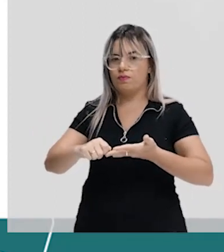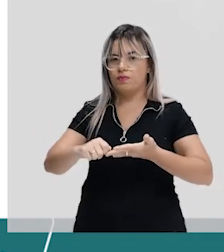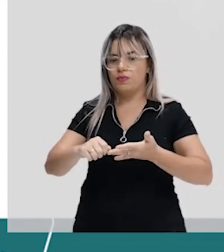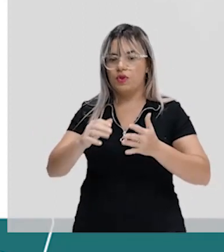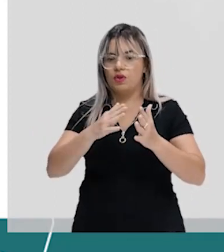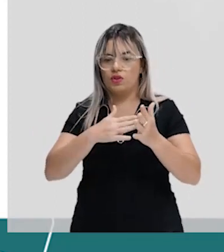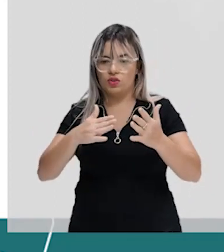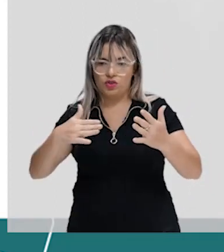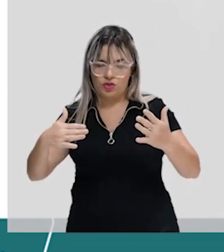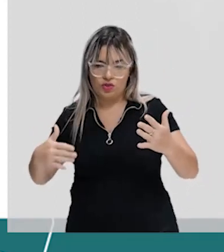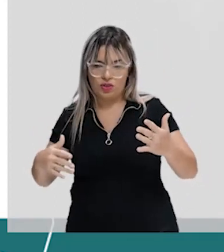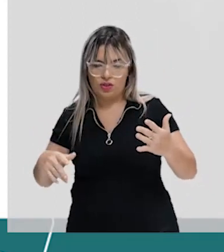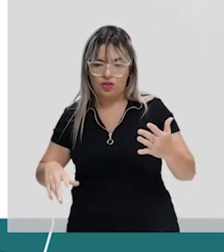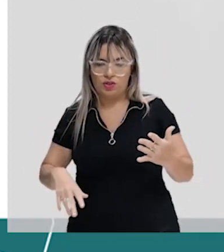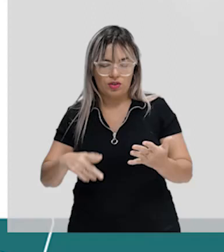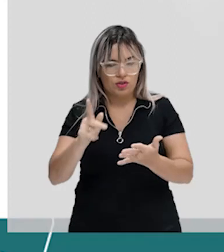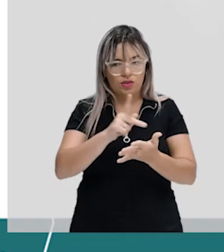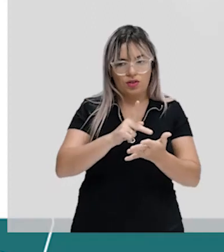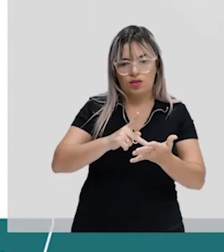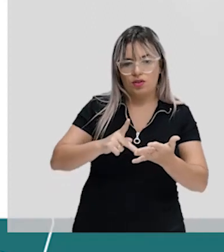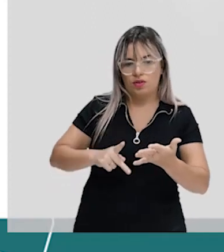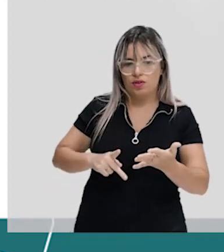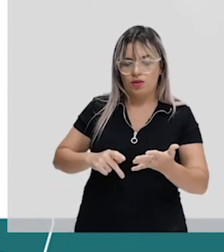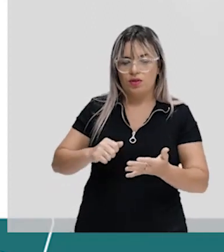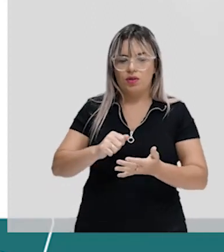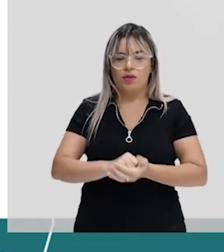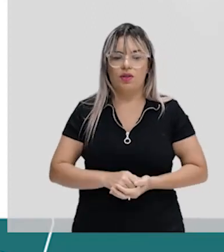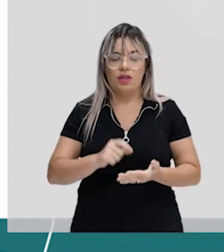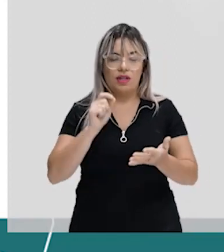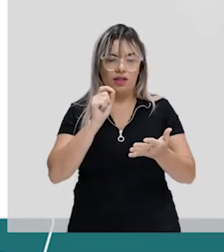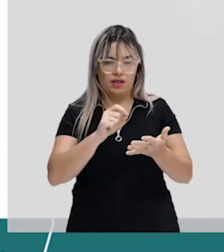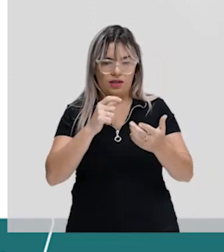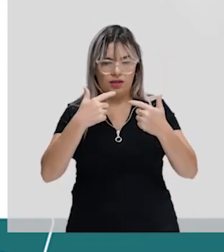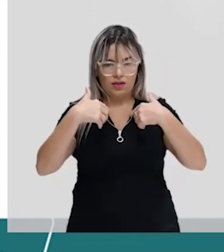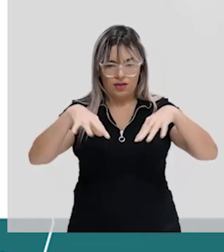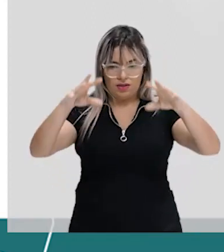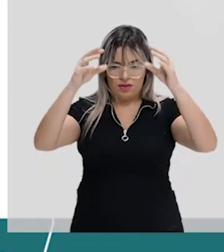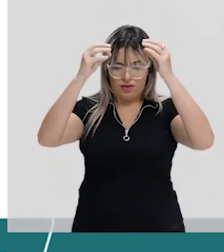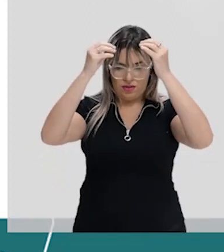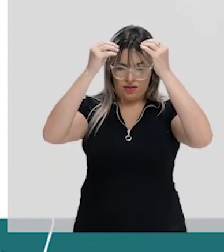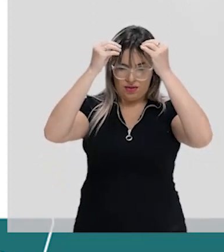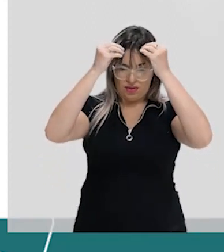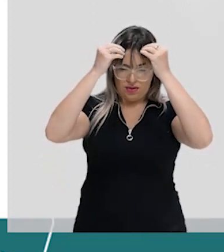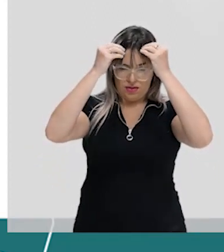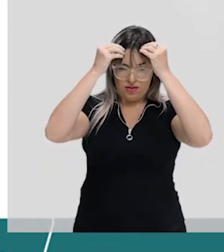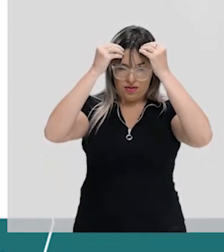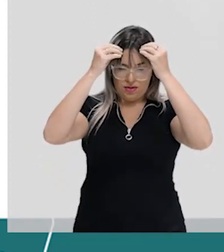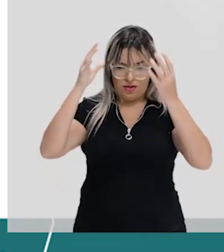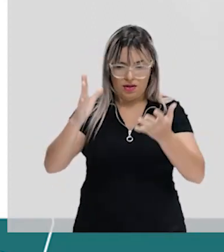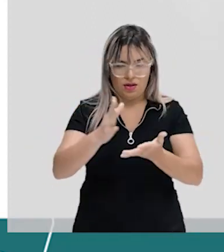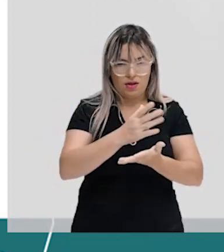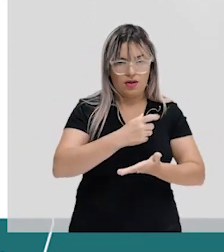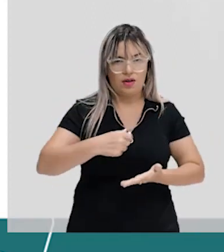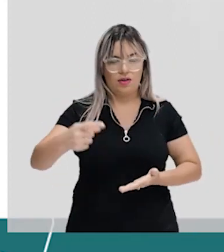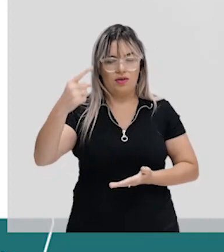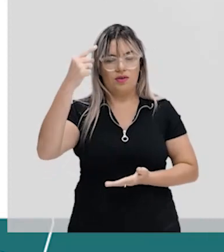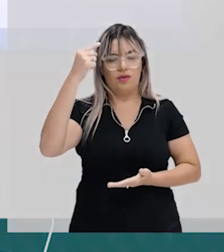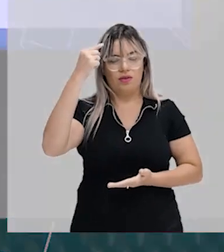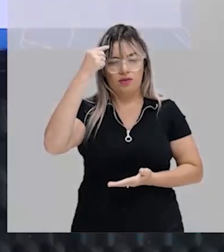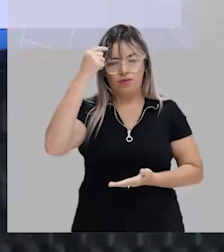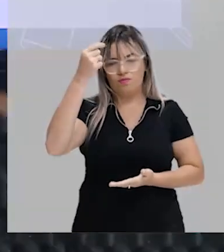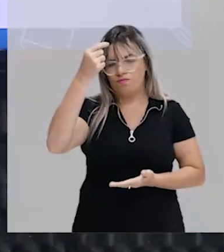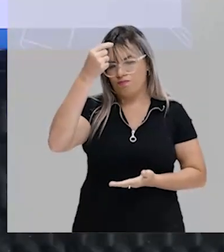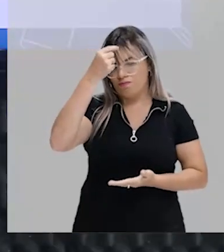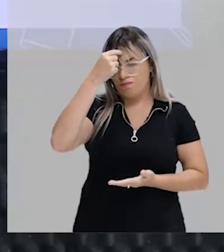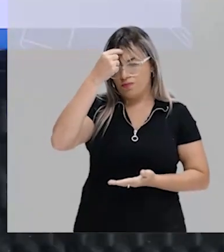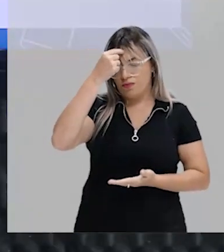poesia. Tá? Esse tipo de linguagem resgatava o racionalismo, desviando-se da emotividade e do